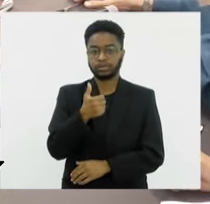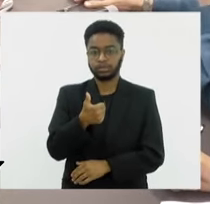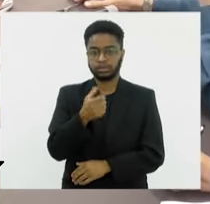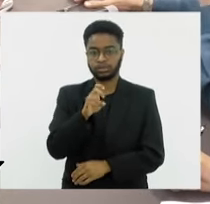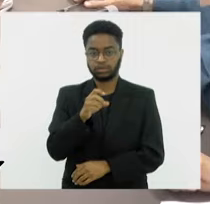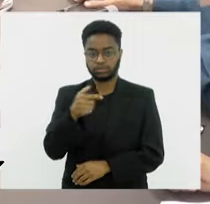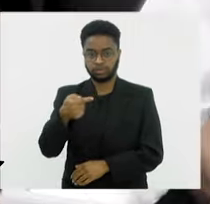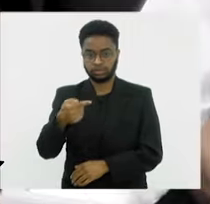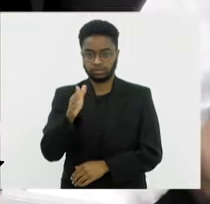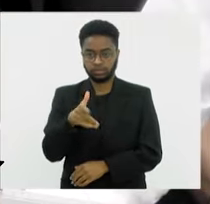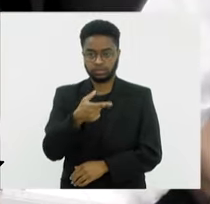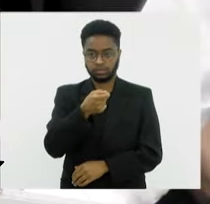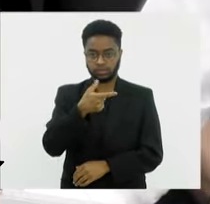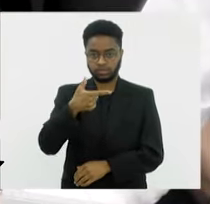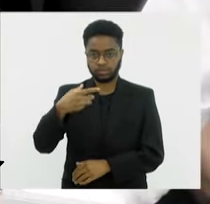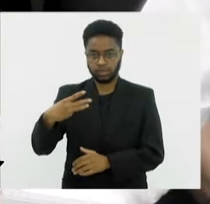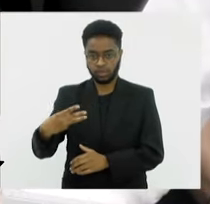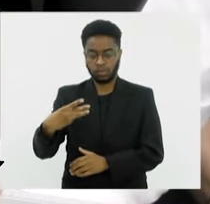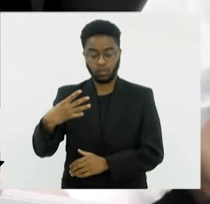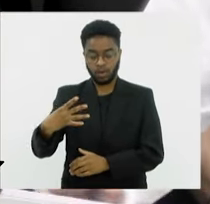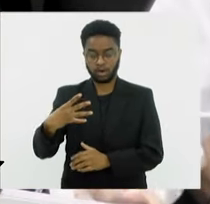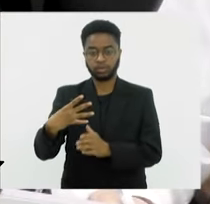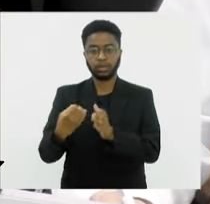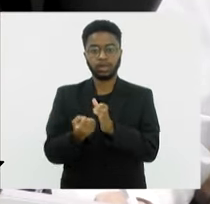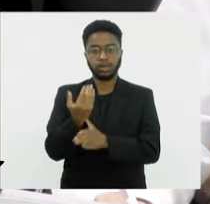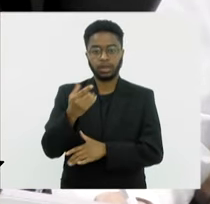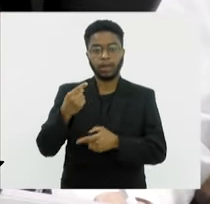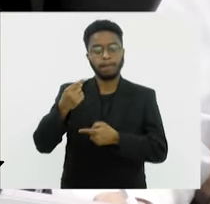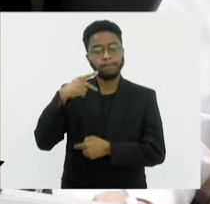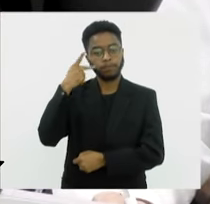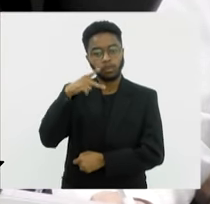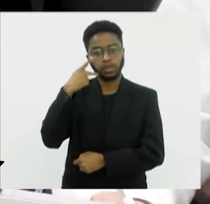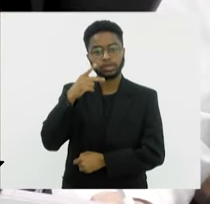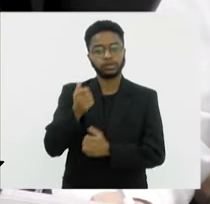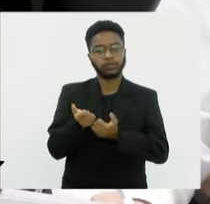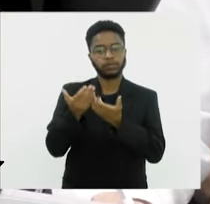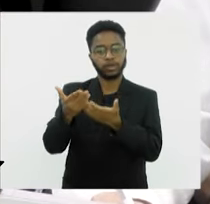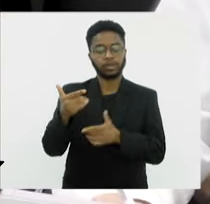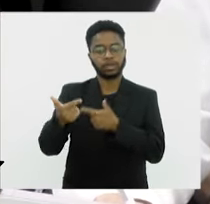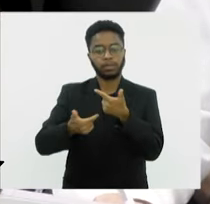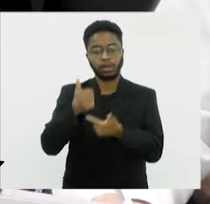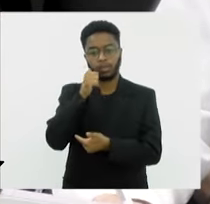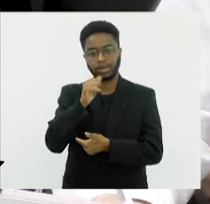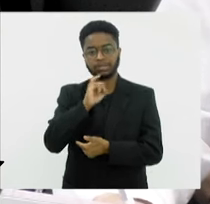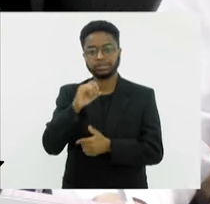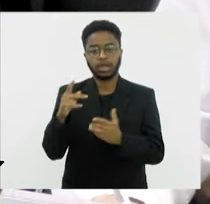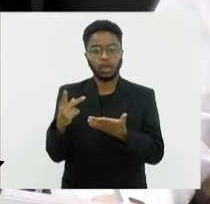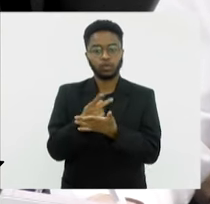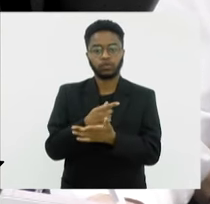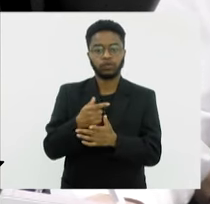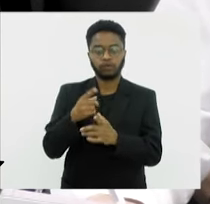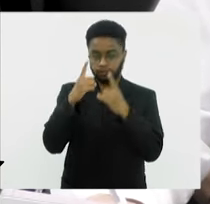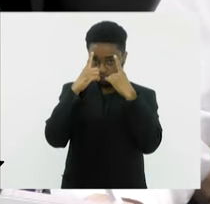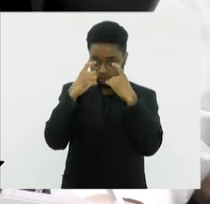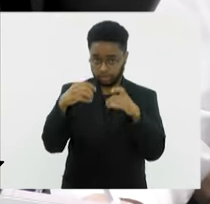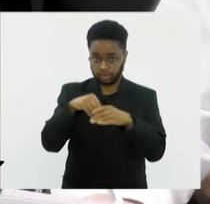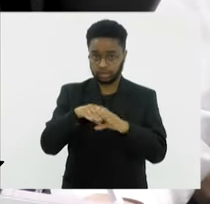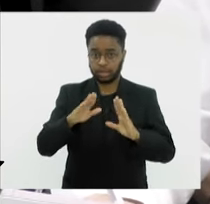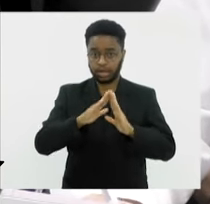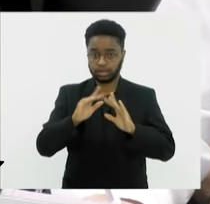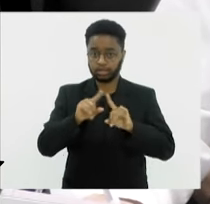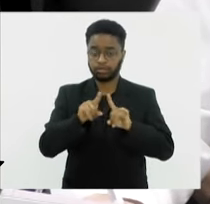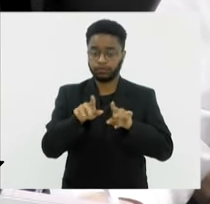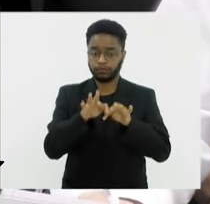357/2024, ele cria a política de empregabilidade de mulheres em situação de violência doméstica e familiar no âmbito do Estado do Rio de